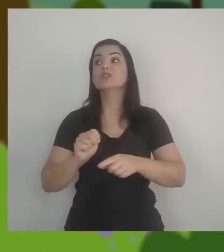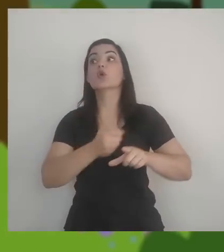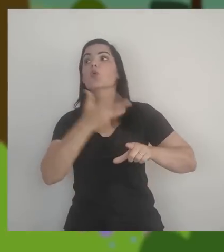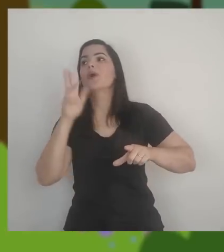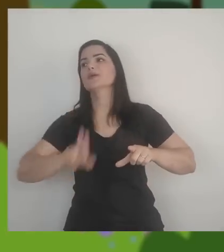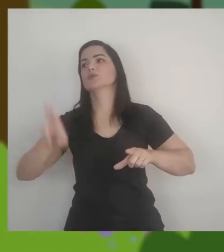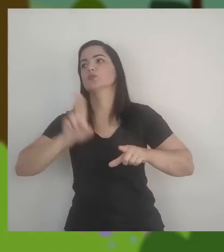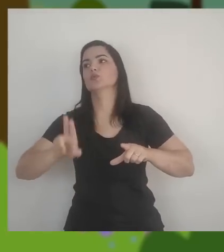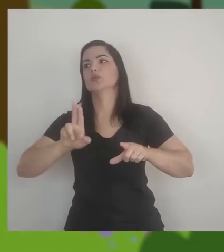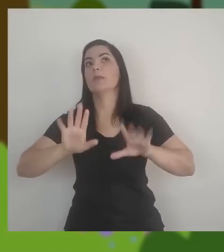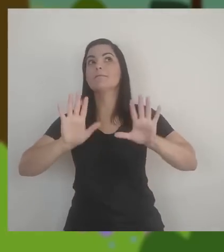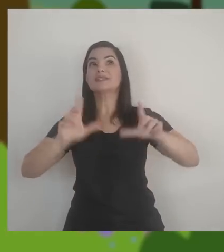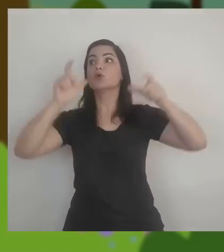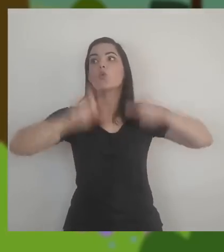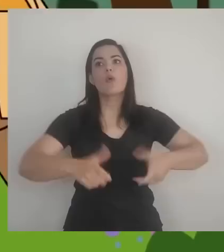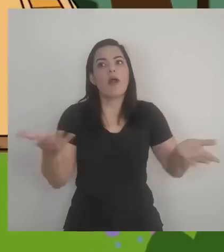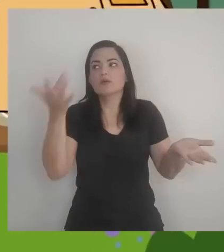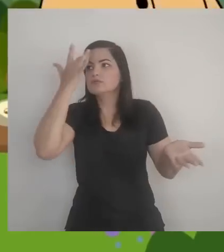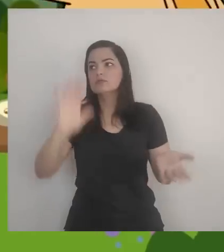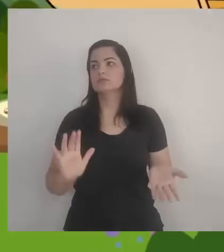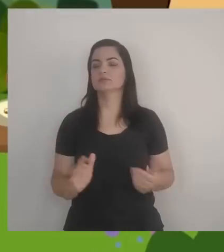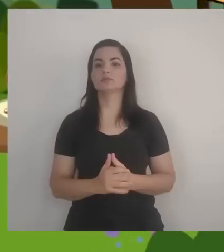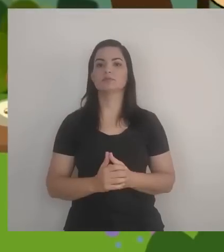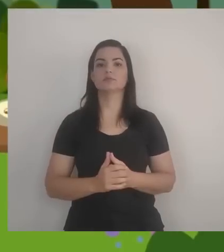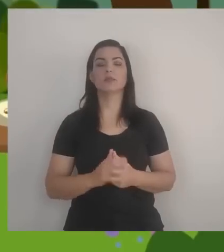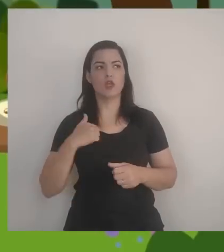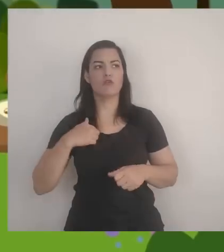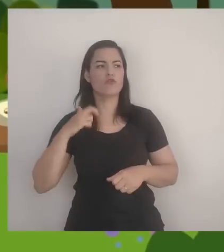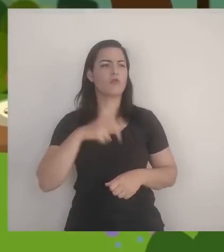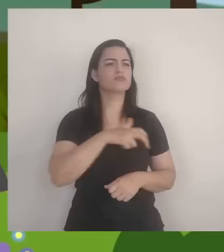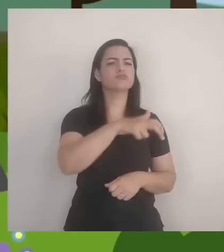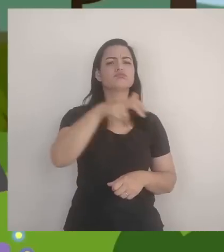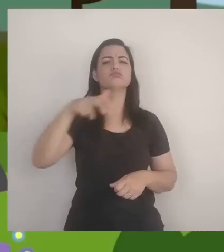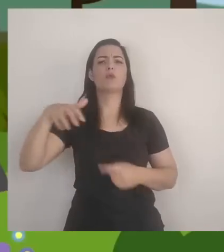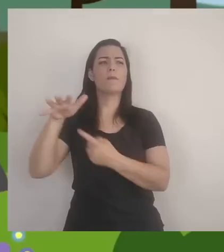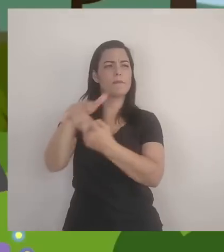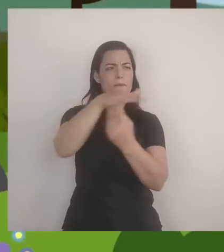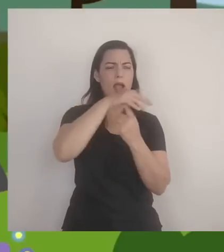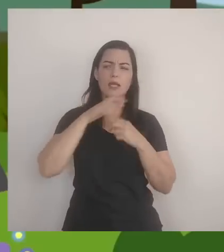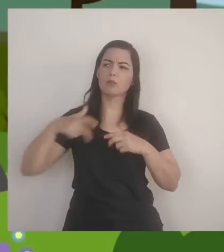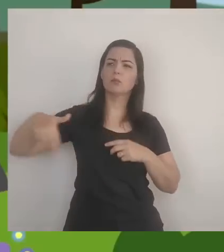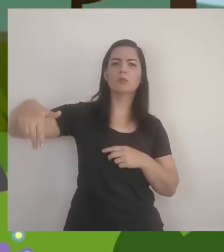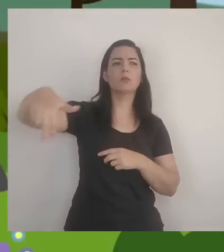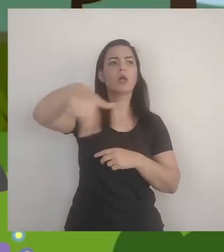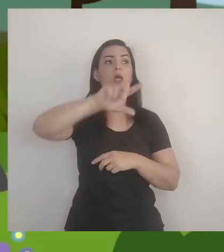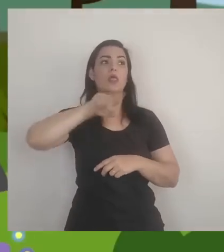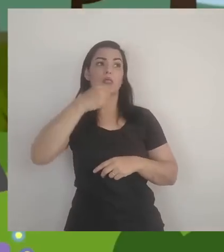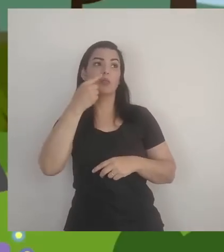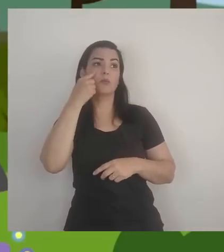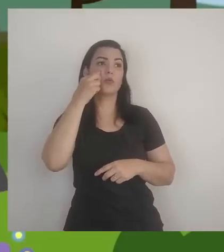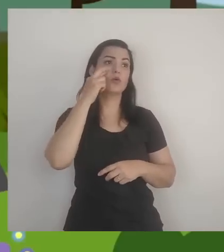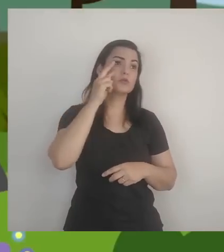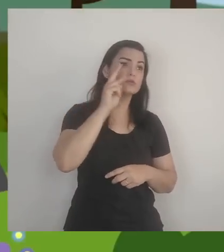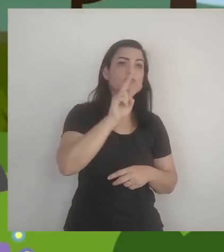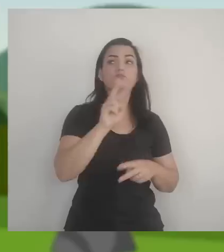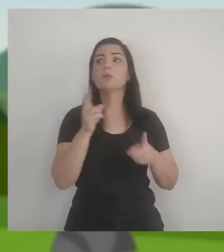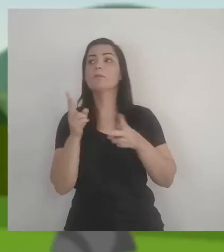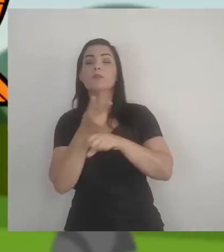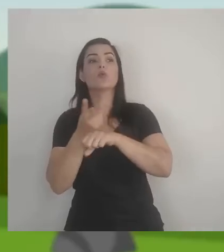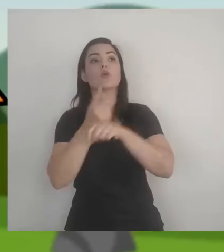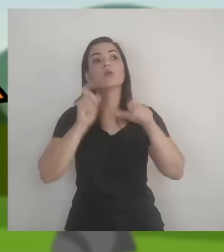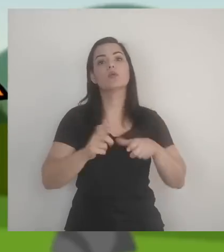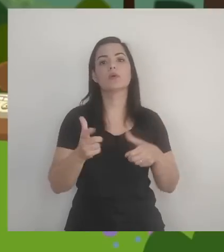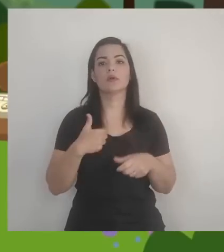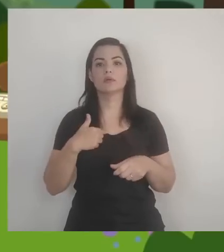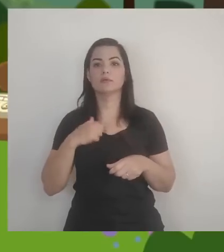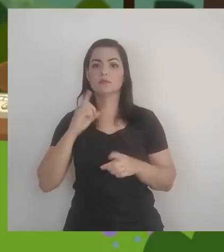pelo parque e descobrir o que está acontecendo. Nos vemos mais tarde. Podia existir algum aparelho que dissesse onde está vazando.